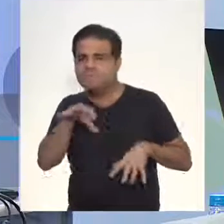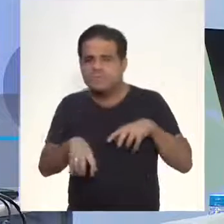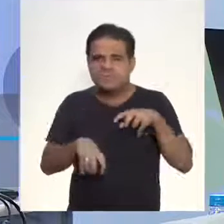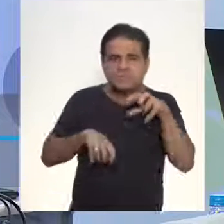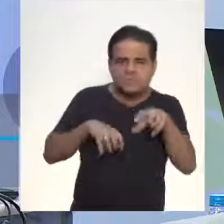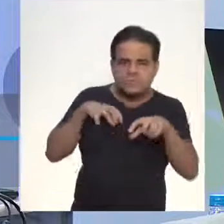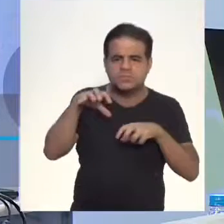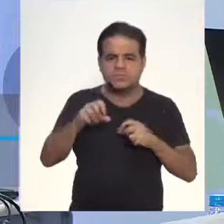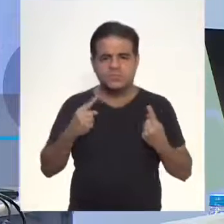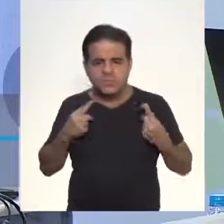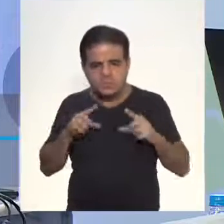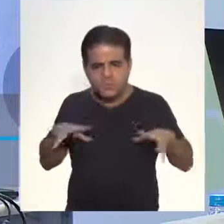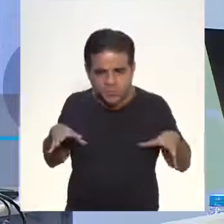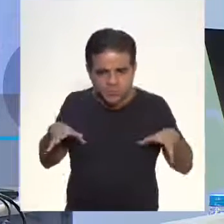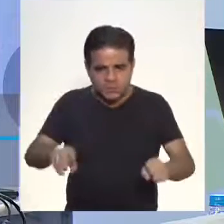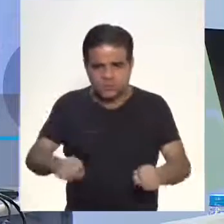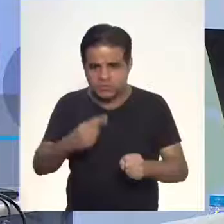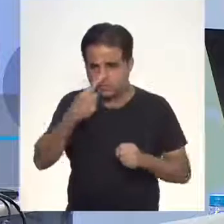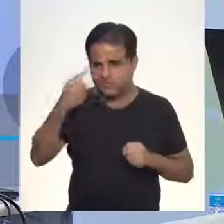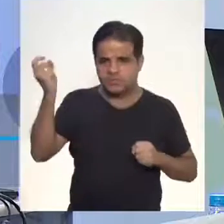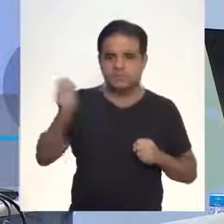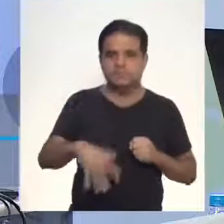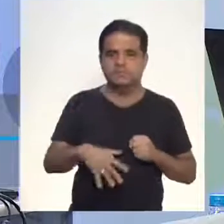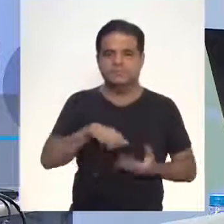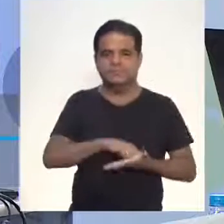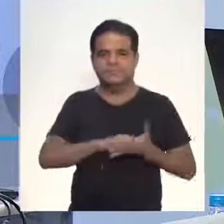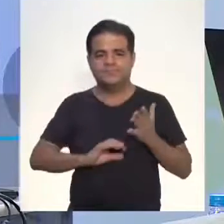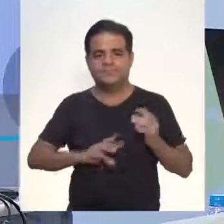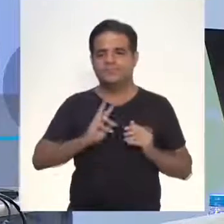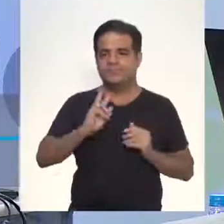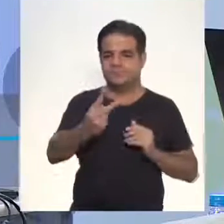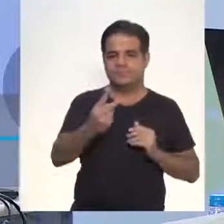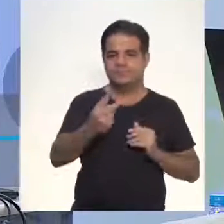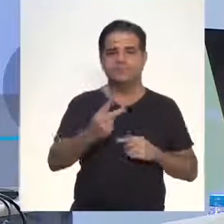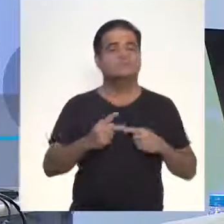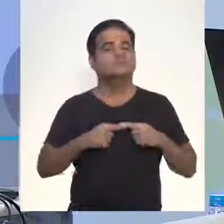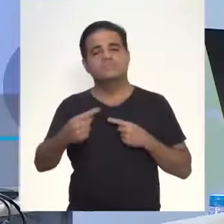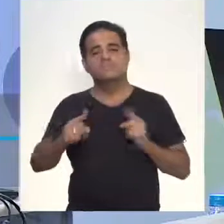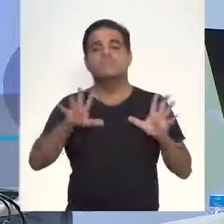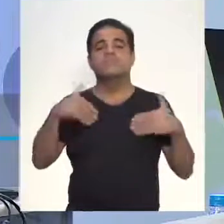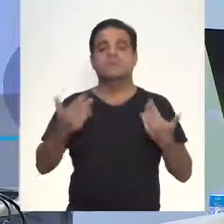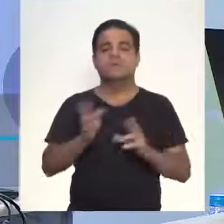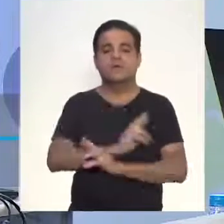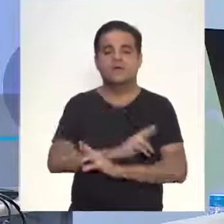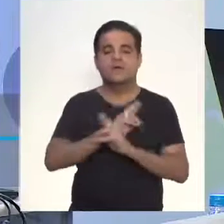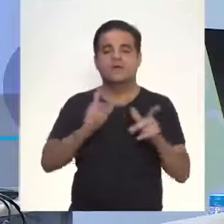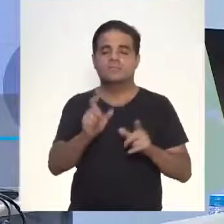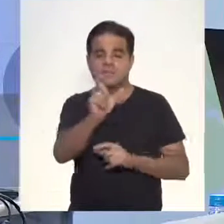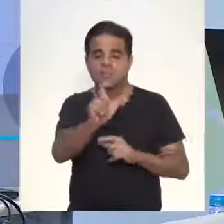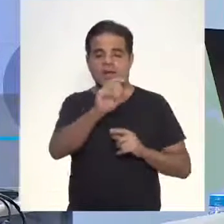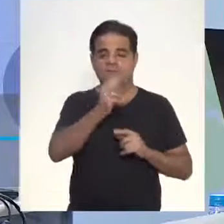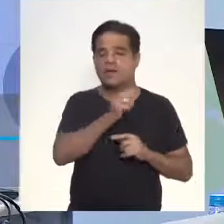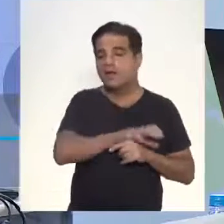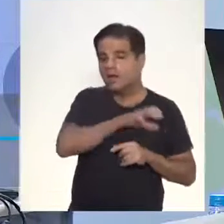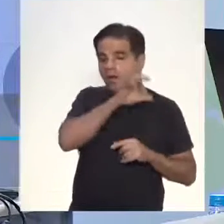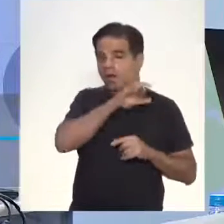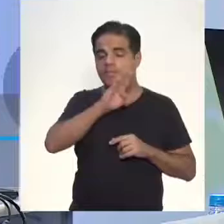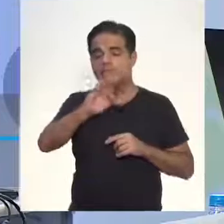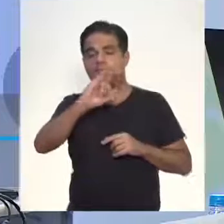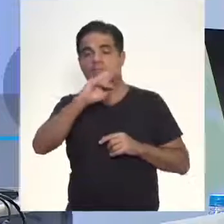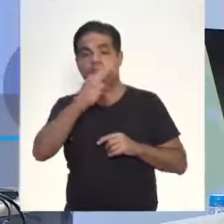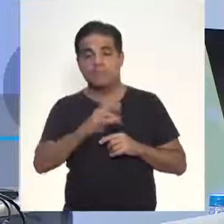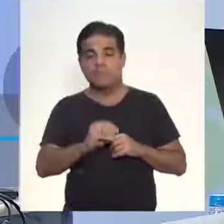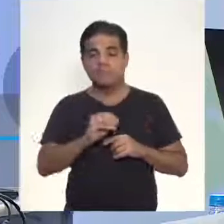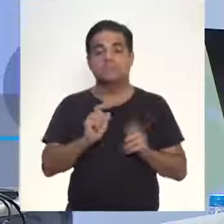voracidade, atacando o lixo e tal. A atividade 2 diz o seguinte: qual a diferença entre utilizar a palavra animal e a palavra bicho em determinada